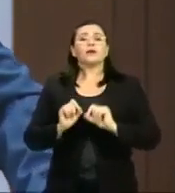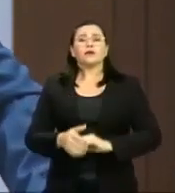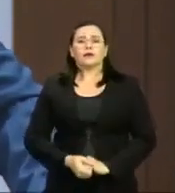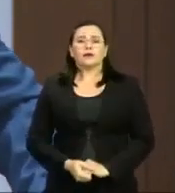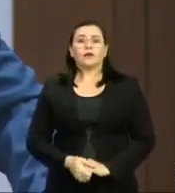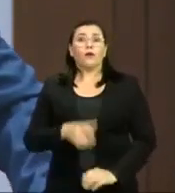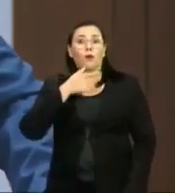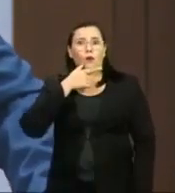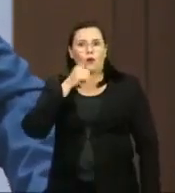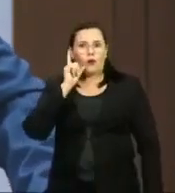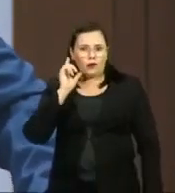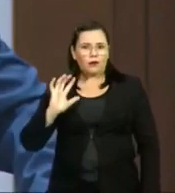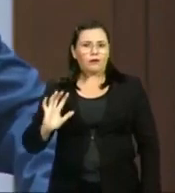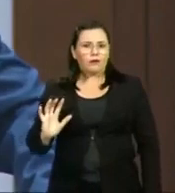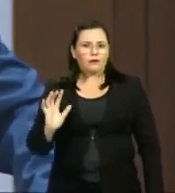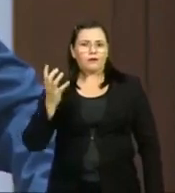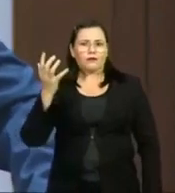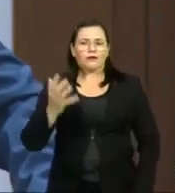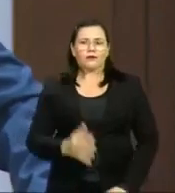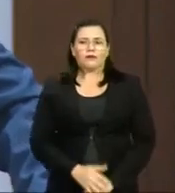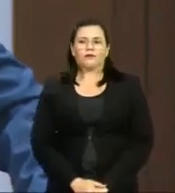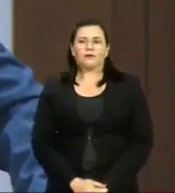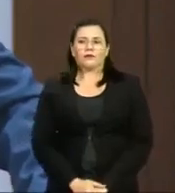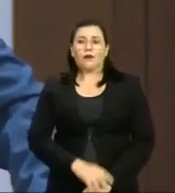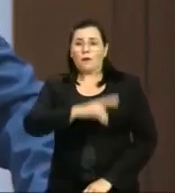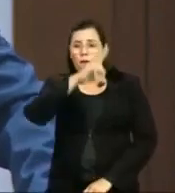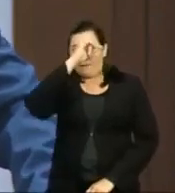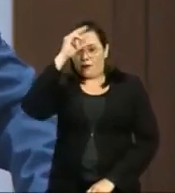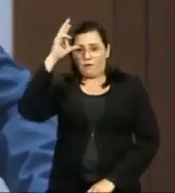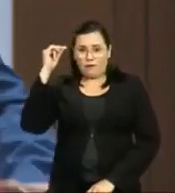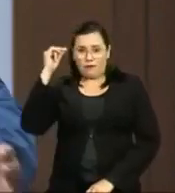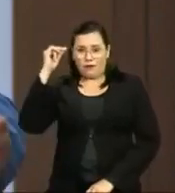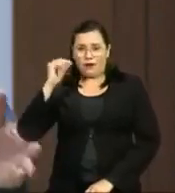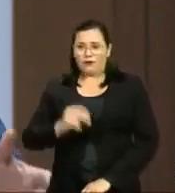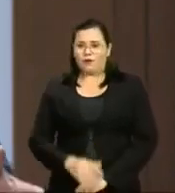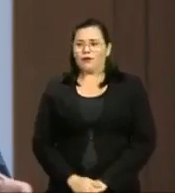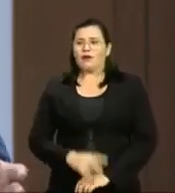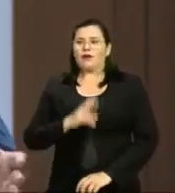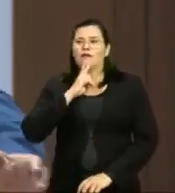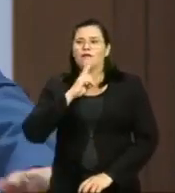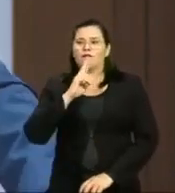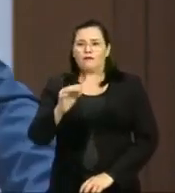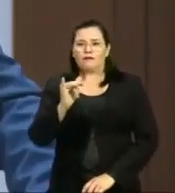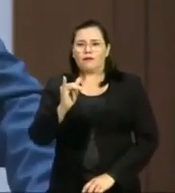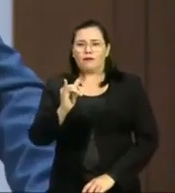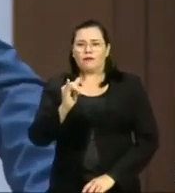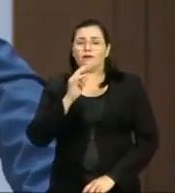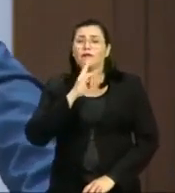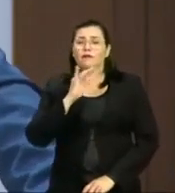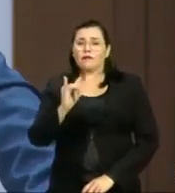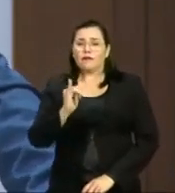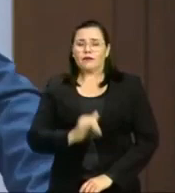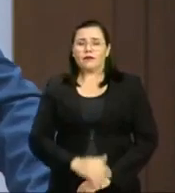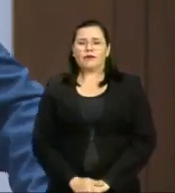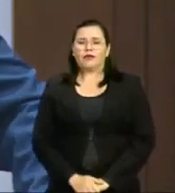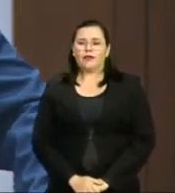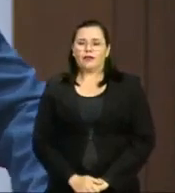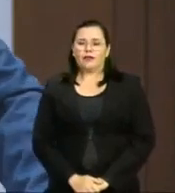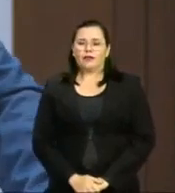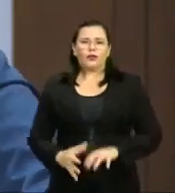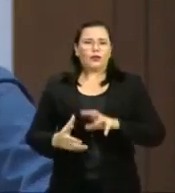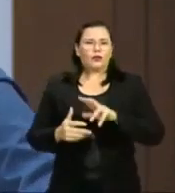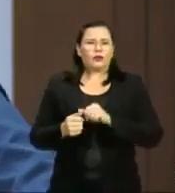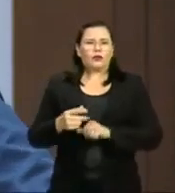ontem pelo prefeito de Viana e toda a sua equipe, pela